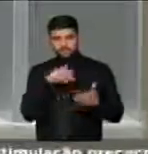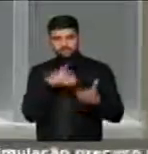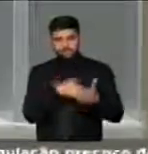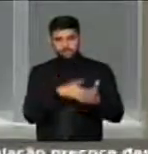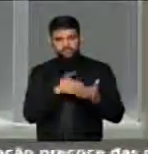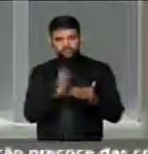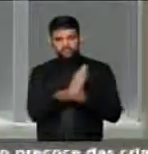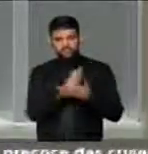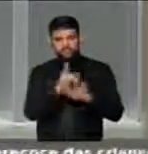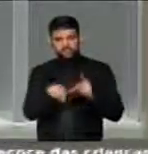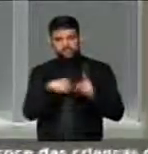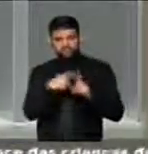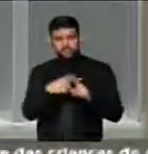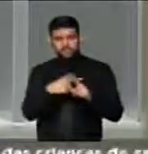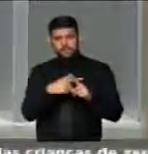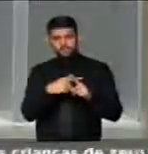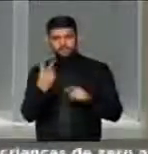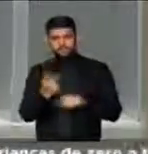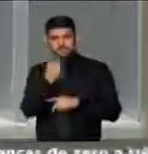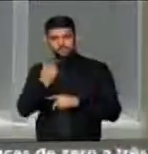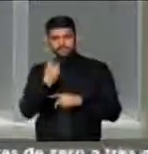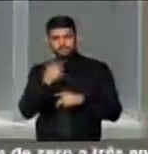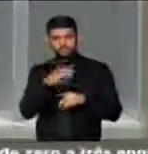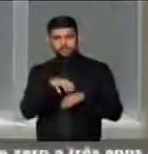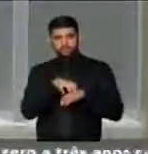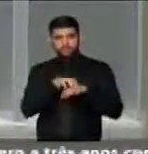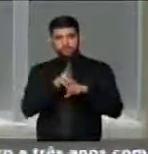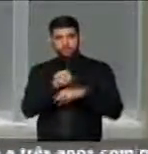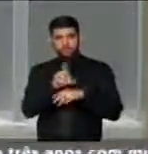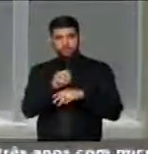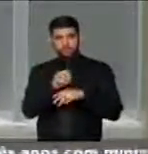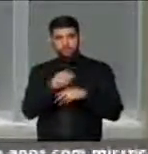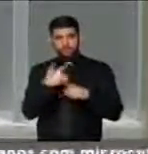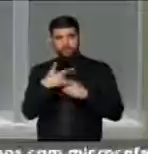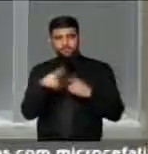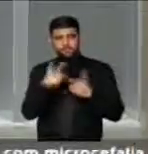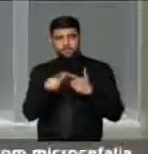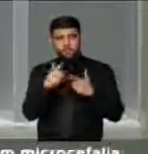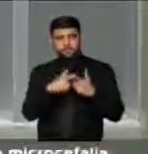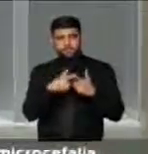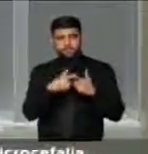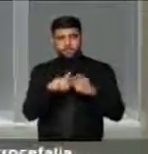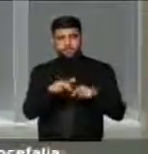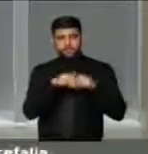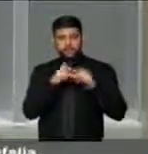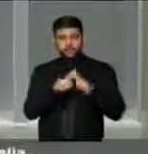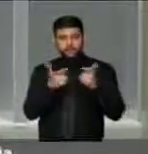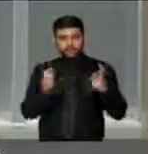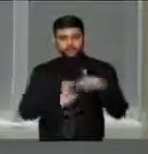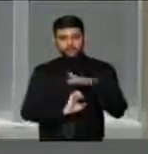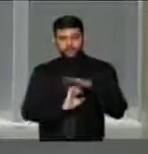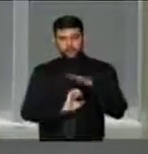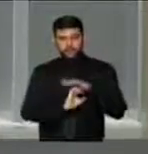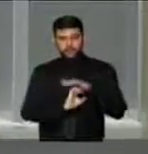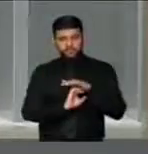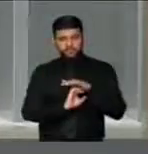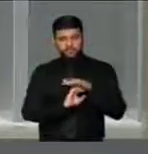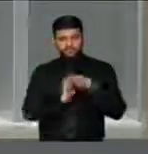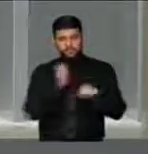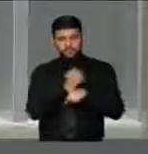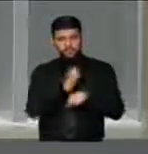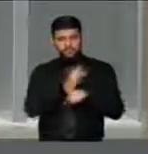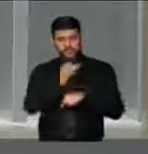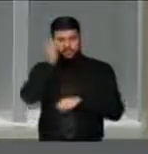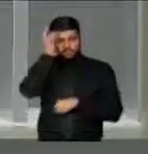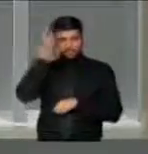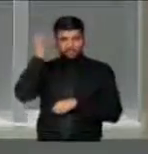impedir, quer dizer, trazer mais um custo. O transporte rodoviário nesse país está trazendo prejuízo até para grandes empresas. O Estado do Espírito